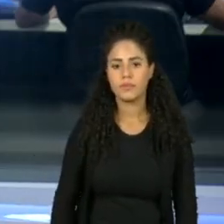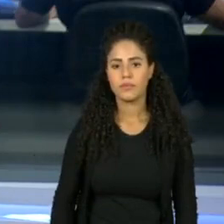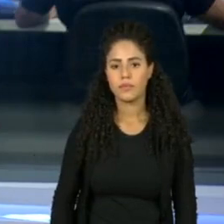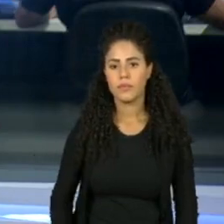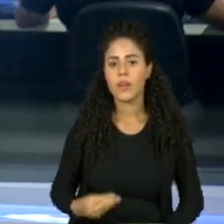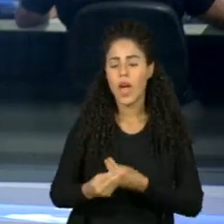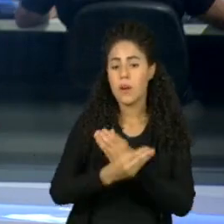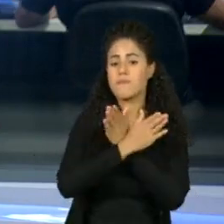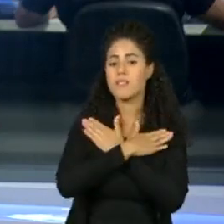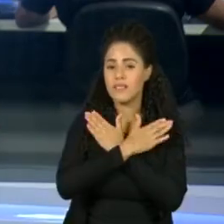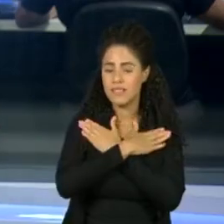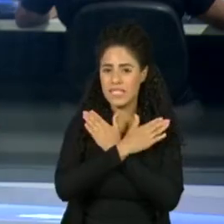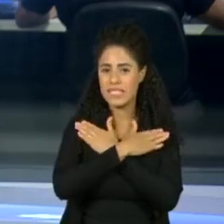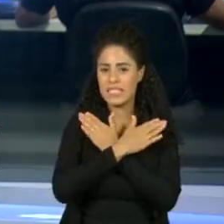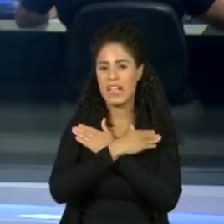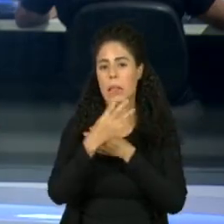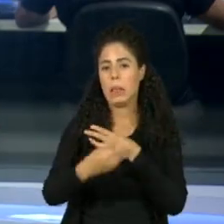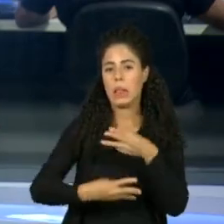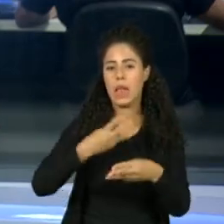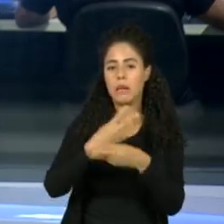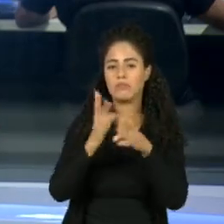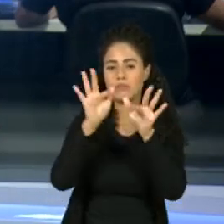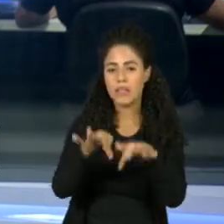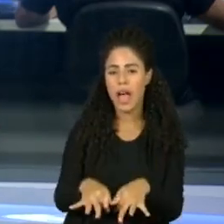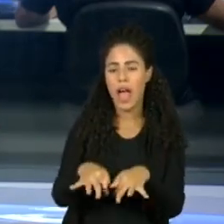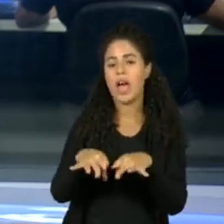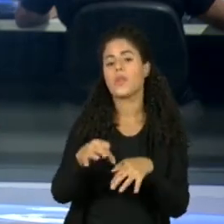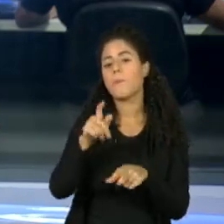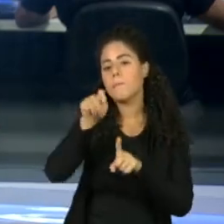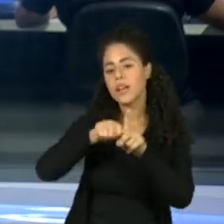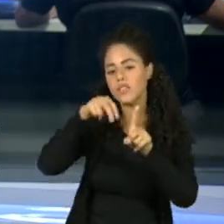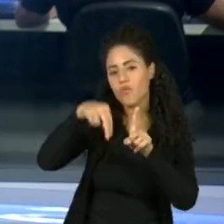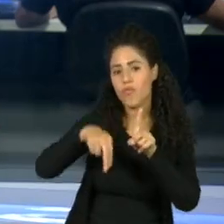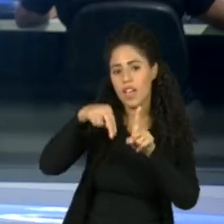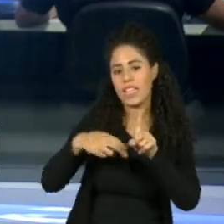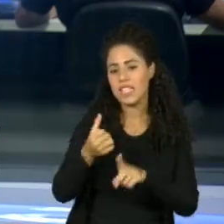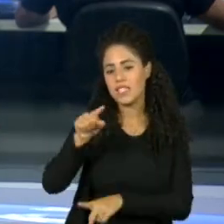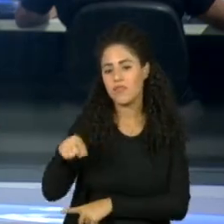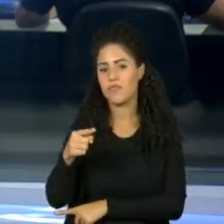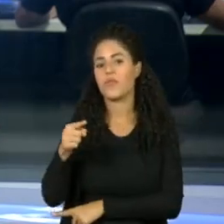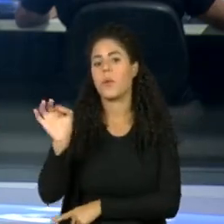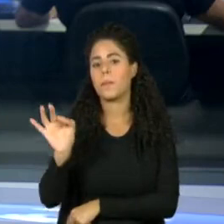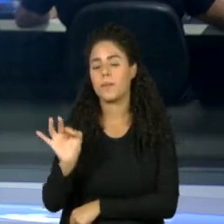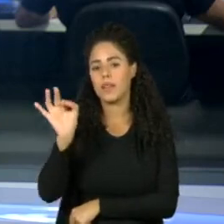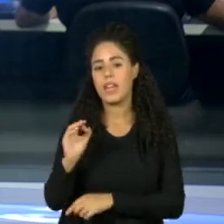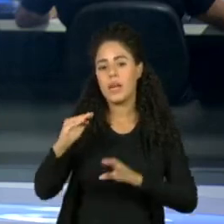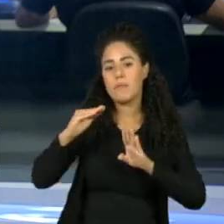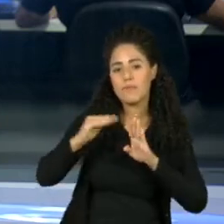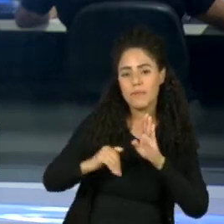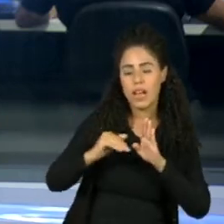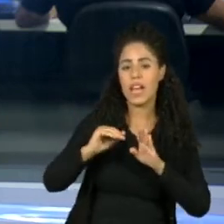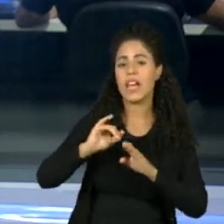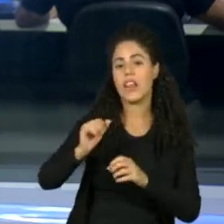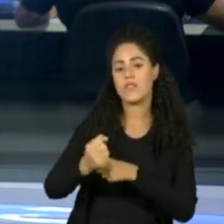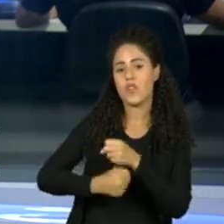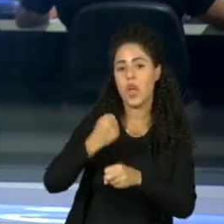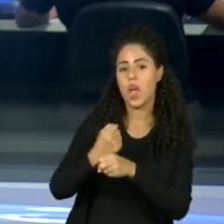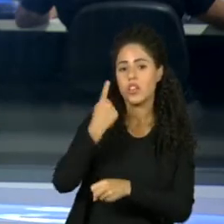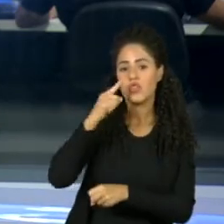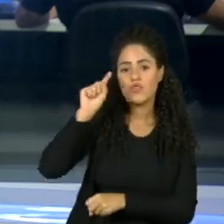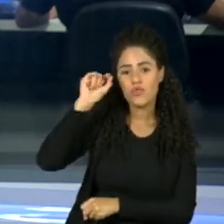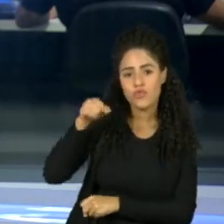taxa de desemprego fechou o trimestre terminado em novembro em 11,6 por cento o menor índice de Janeiro de